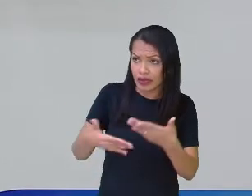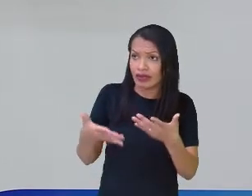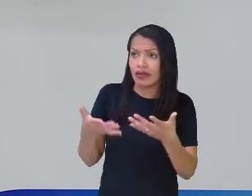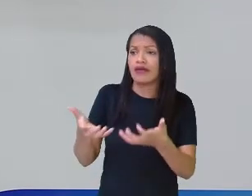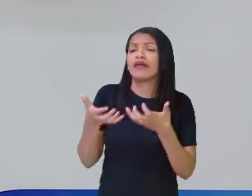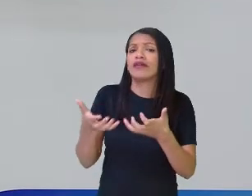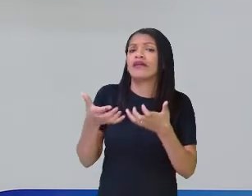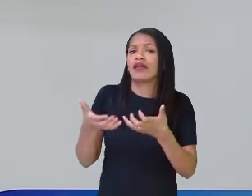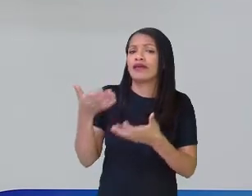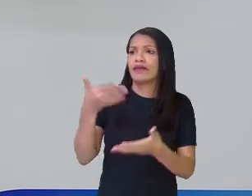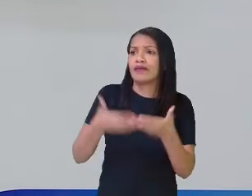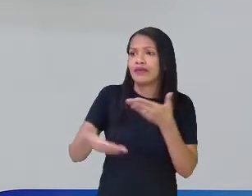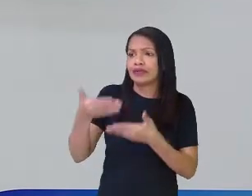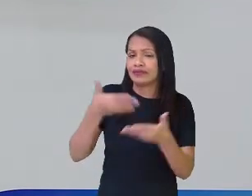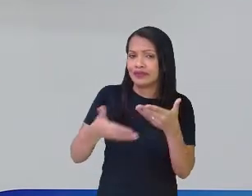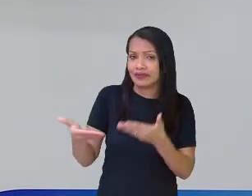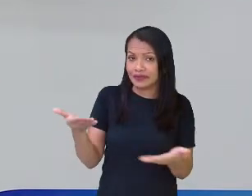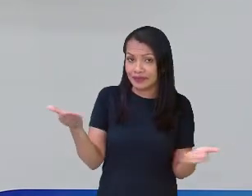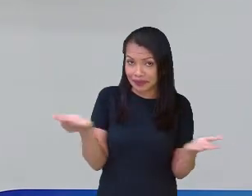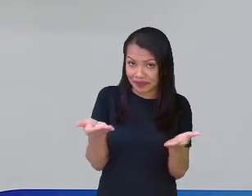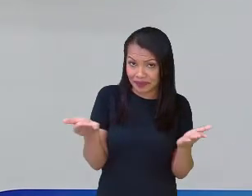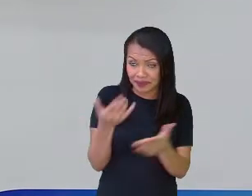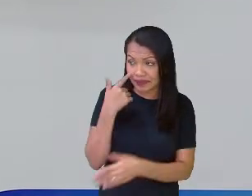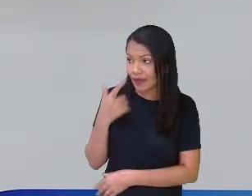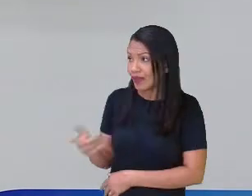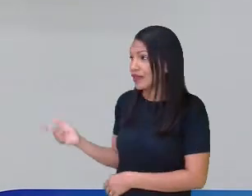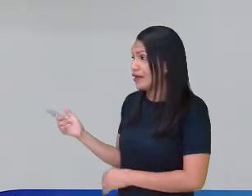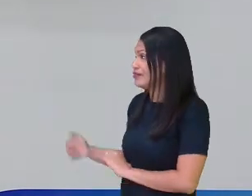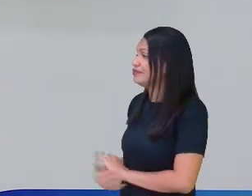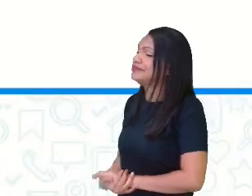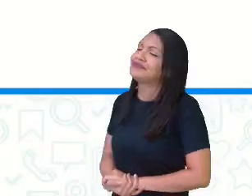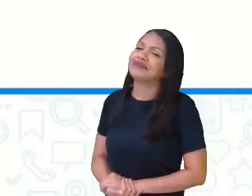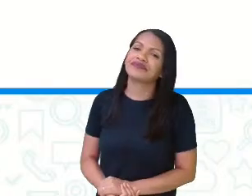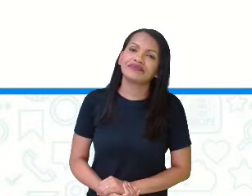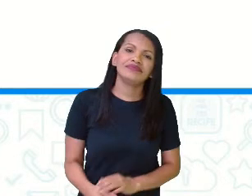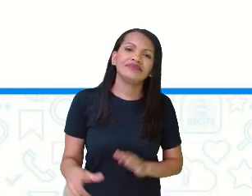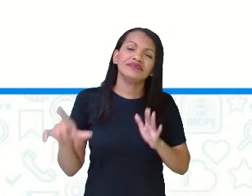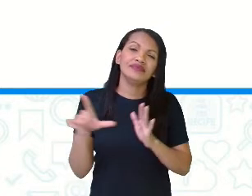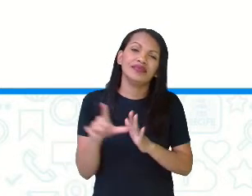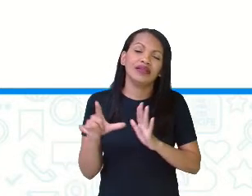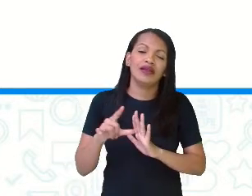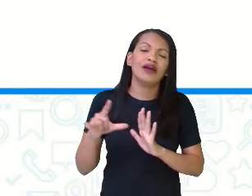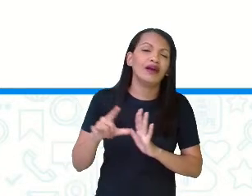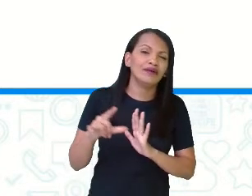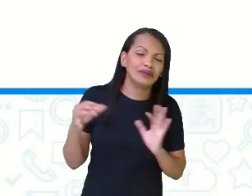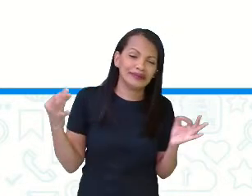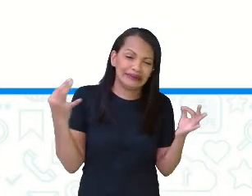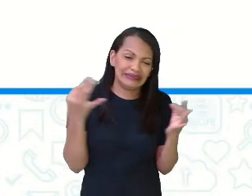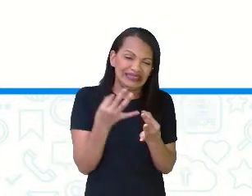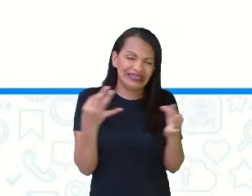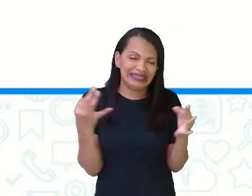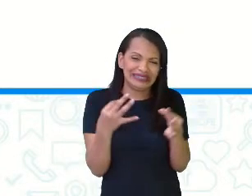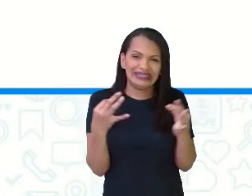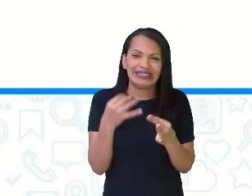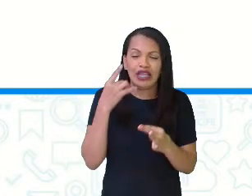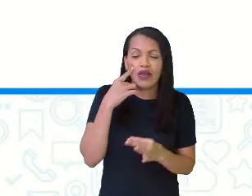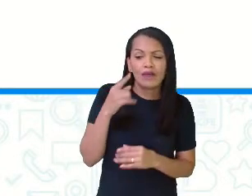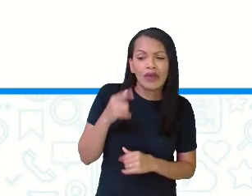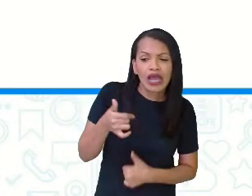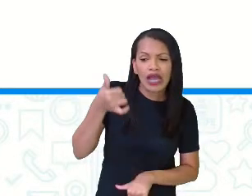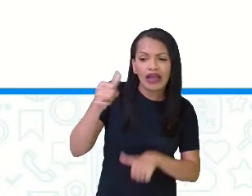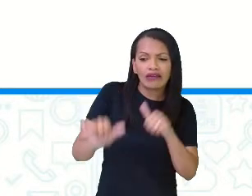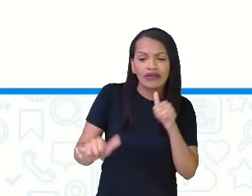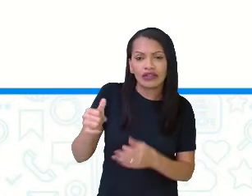quero essa participação a partir de agora. A loja Mundo Encantado fez o levantamento sobre os